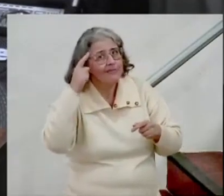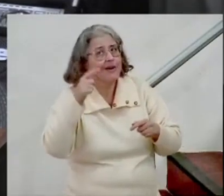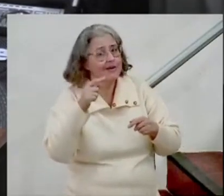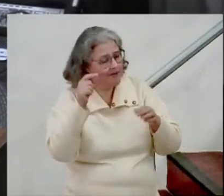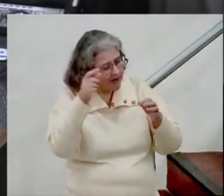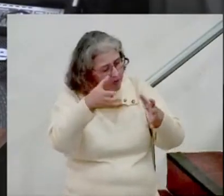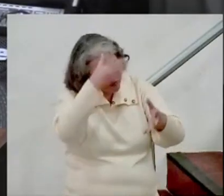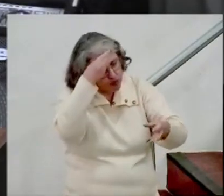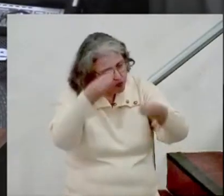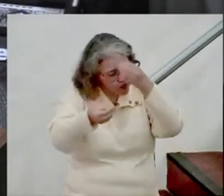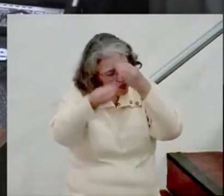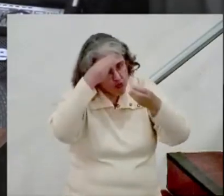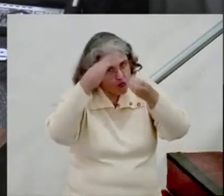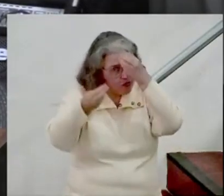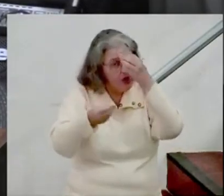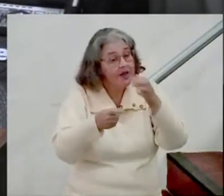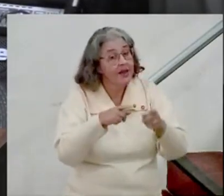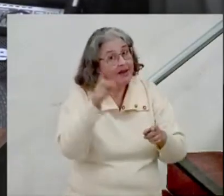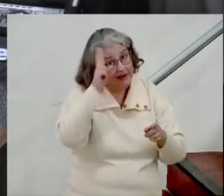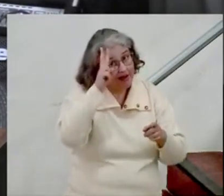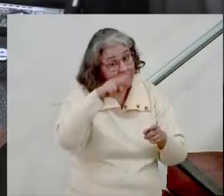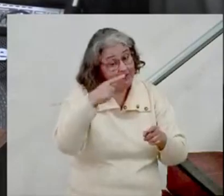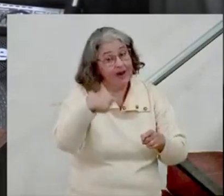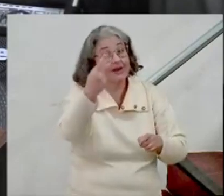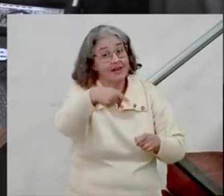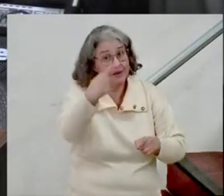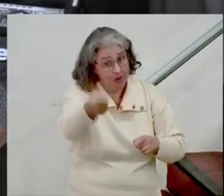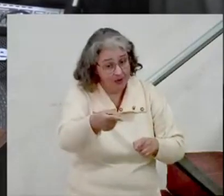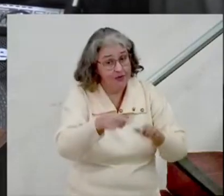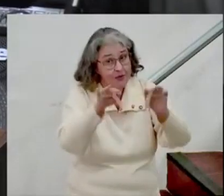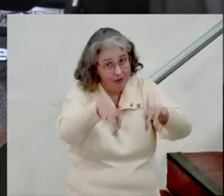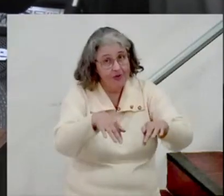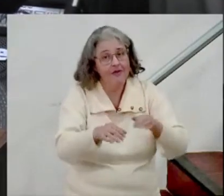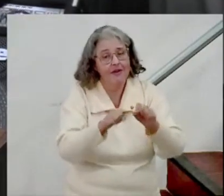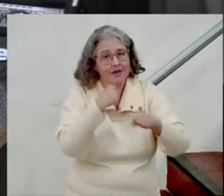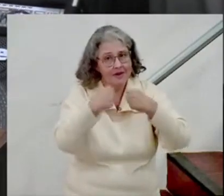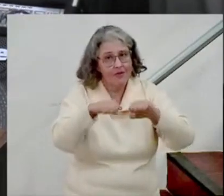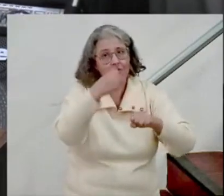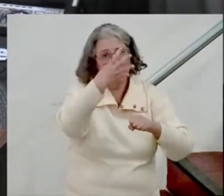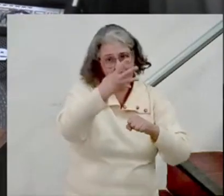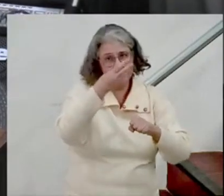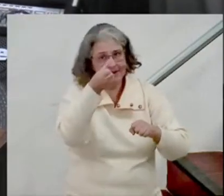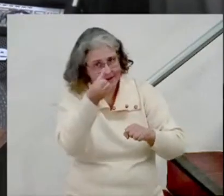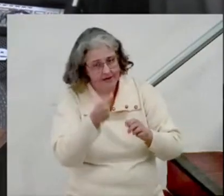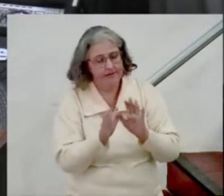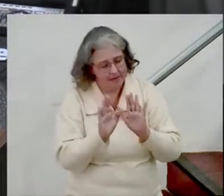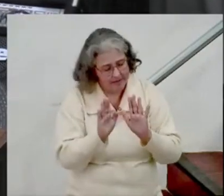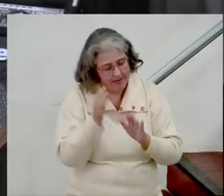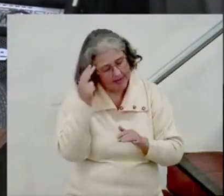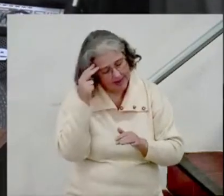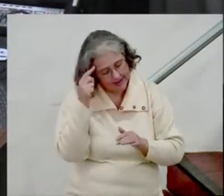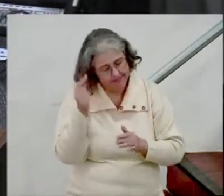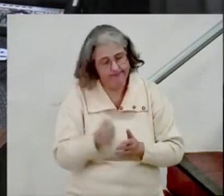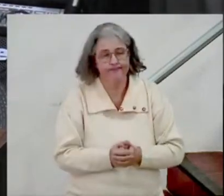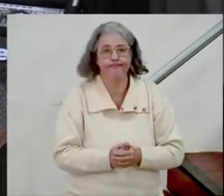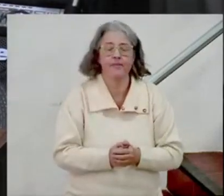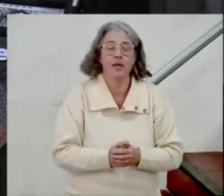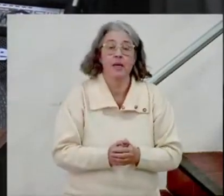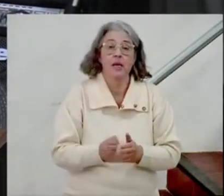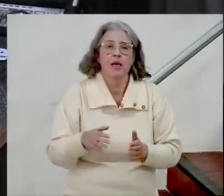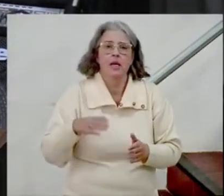Eu não esqueci disso, tá bom? O slide não vai me deixar esquecer. Mas pensa comigo aqui. Na época do rei